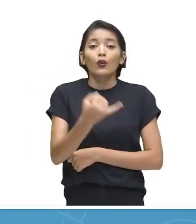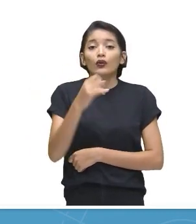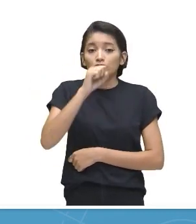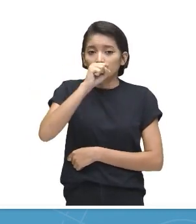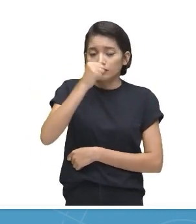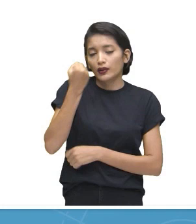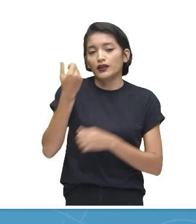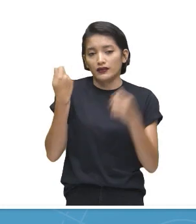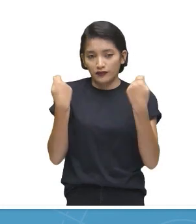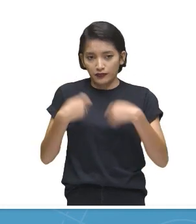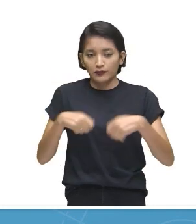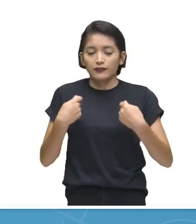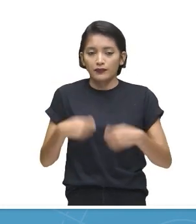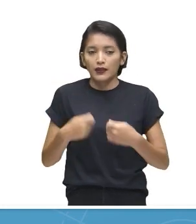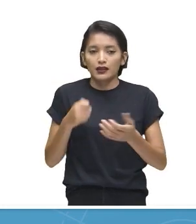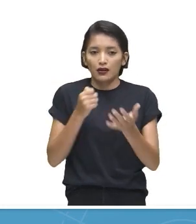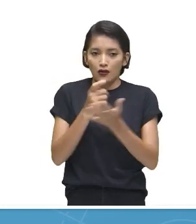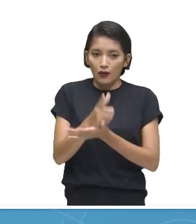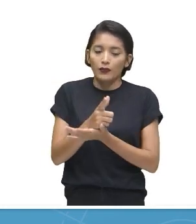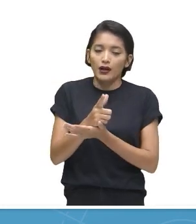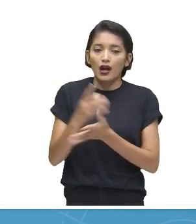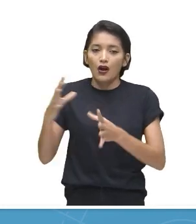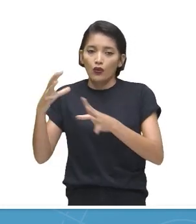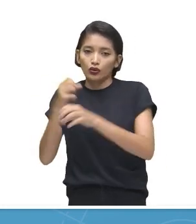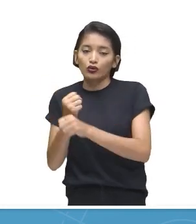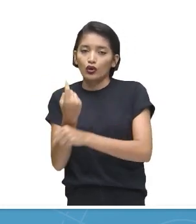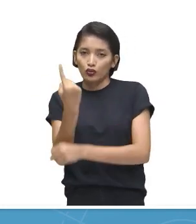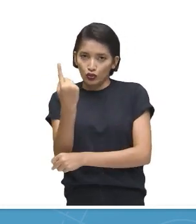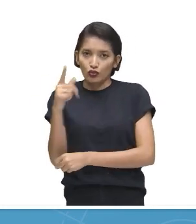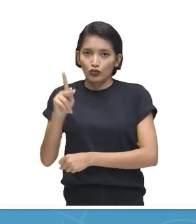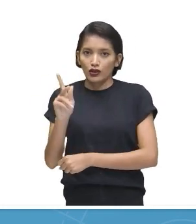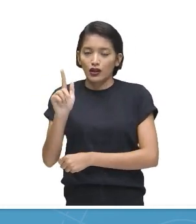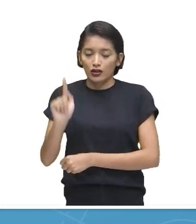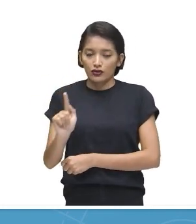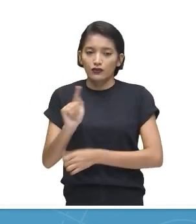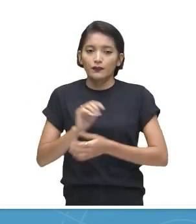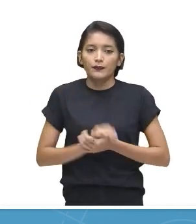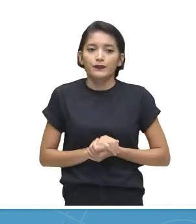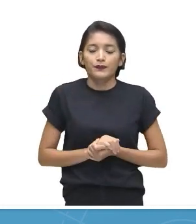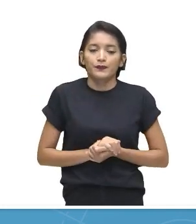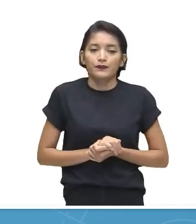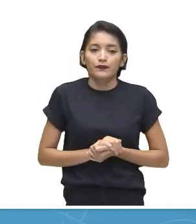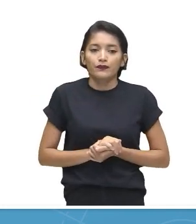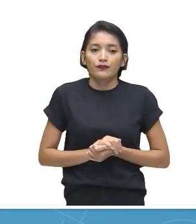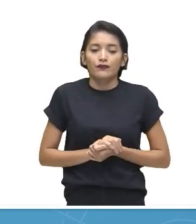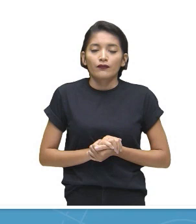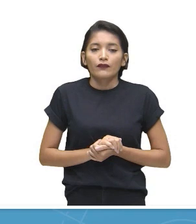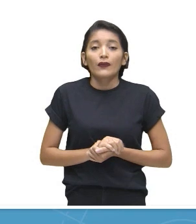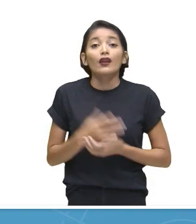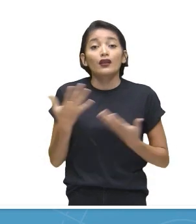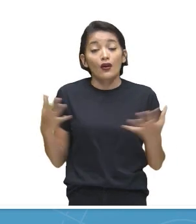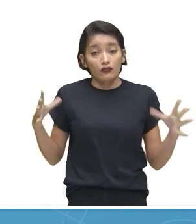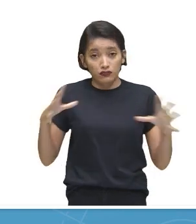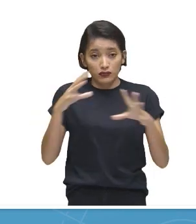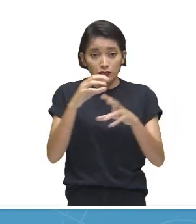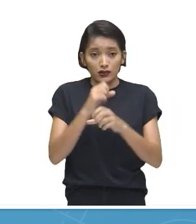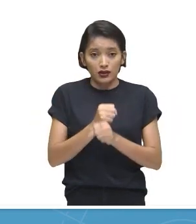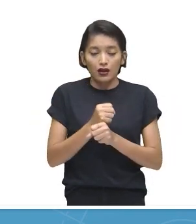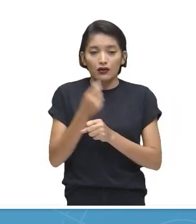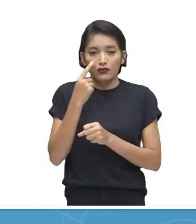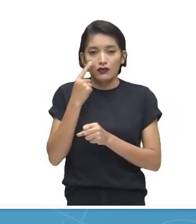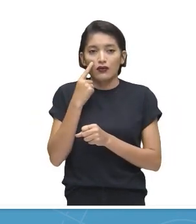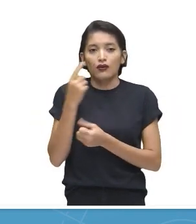200 gramas ele vai precisar para totalizar ali 1 quilo? Então, olha lá, você faz a sua conta, né? Na próxima